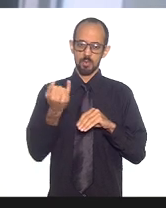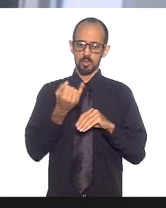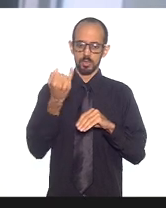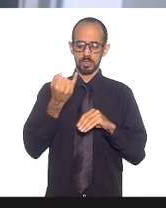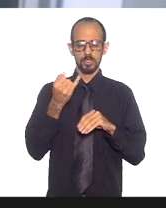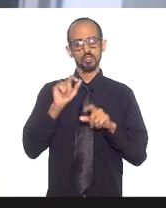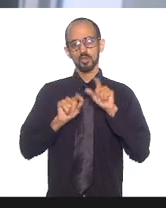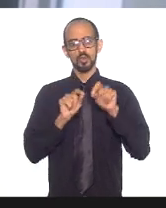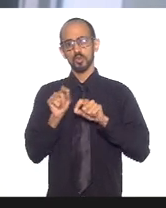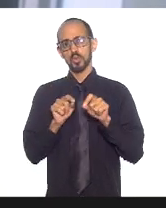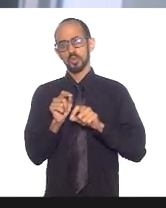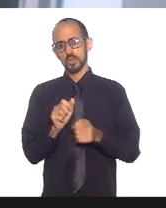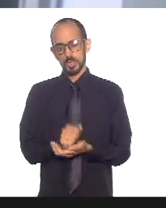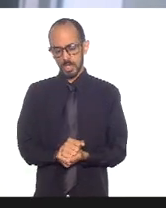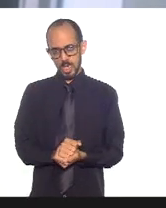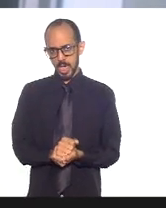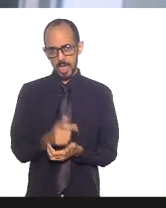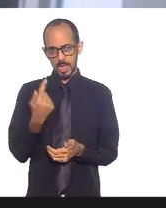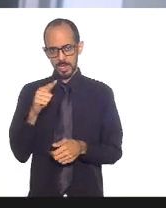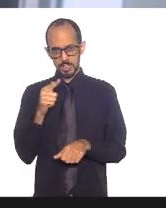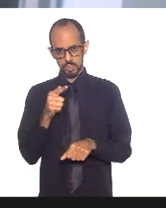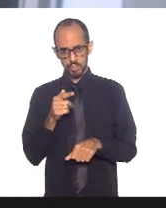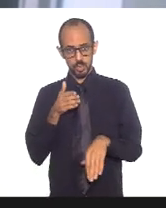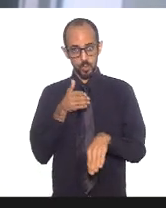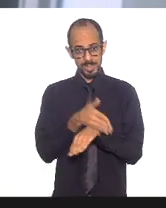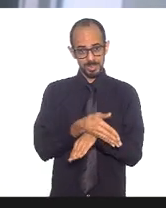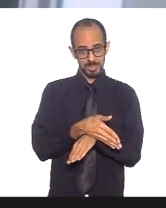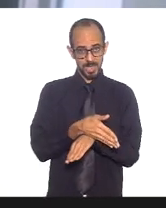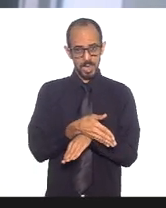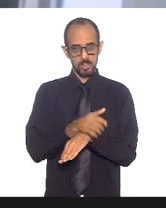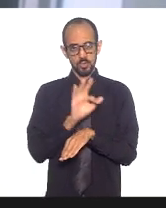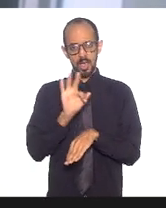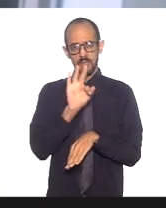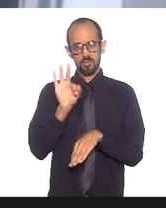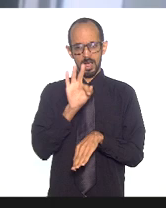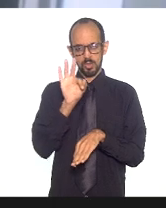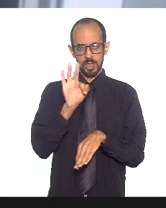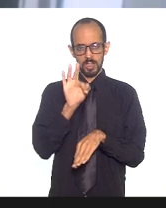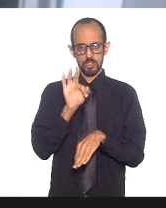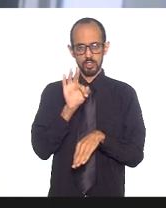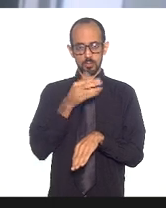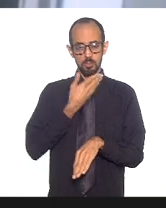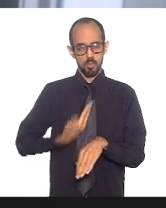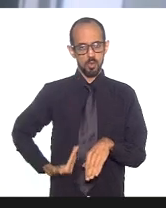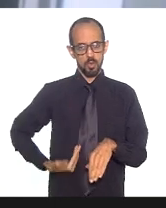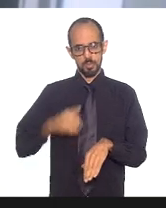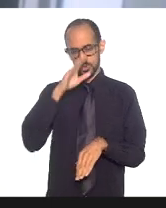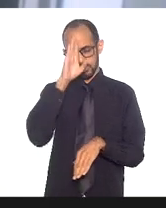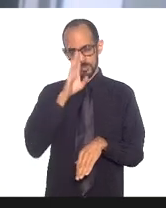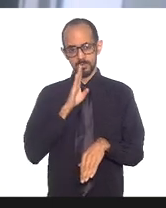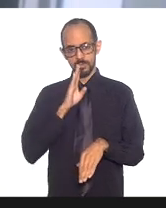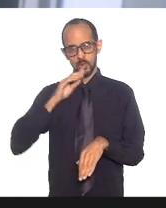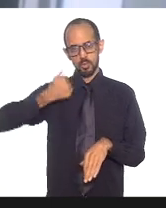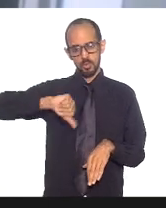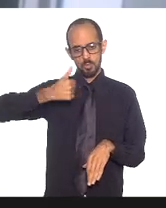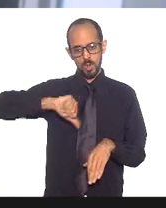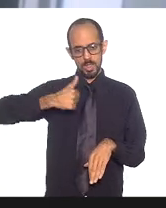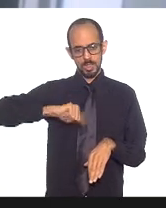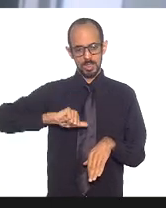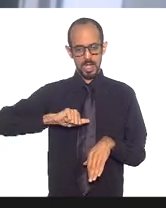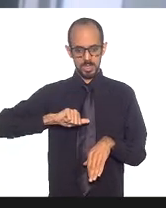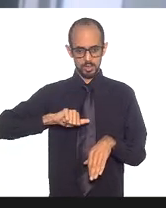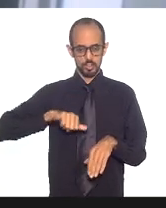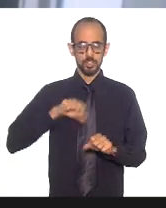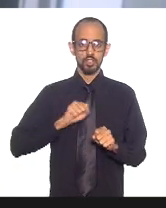garantia do acesso ao ensino superior público e gratuito, de qualidade acadêmica, por meio